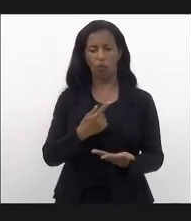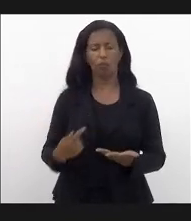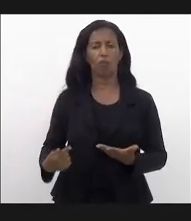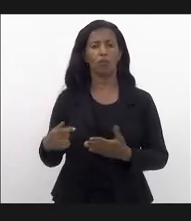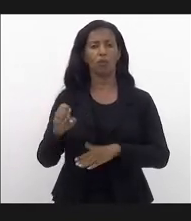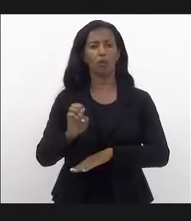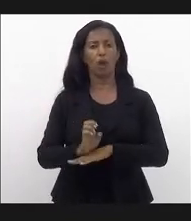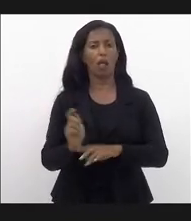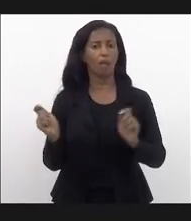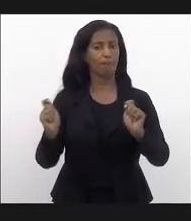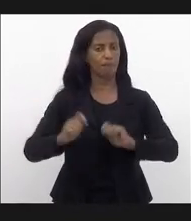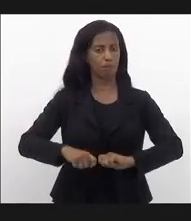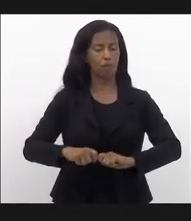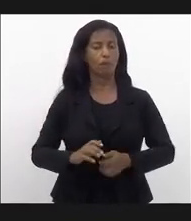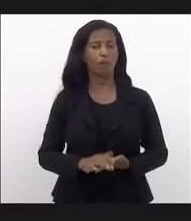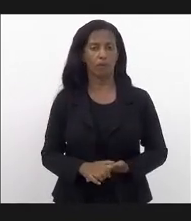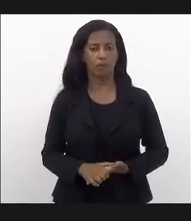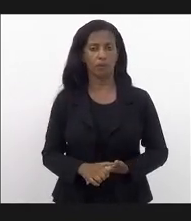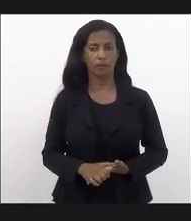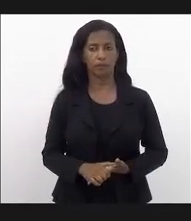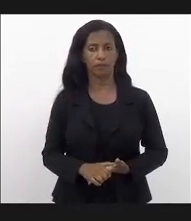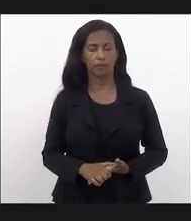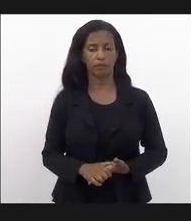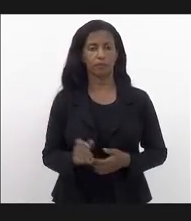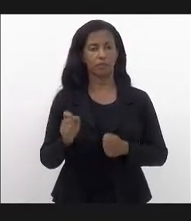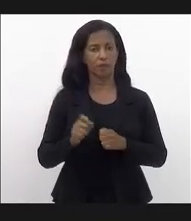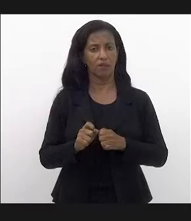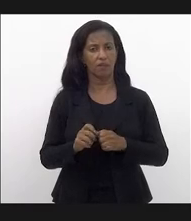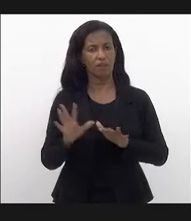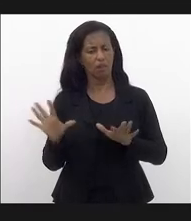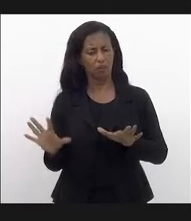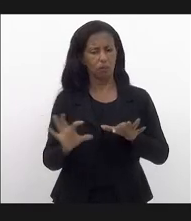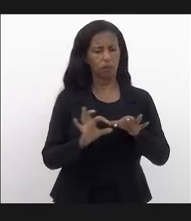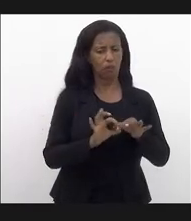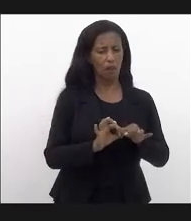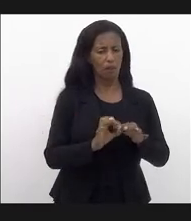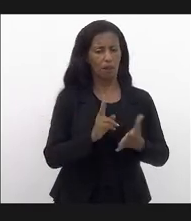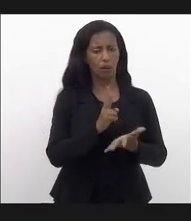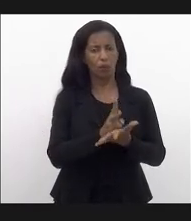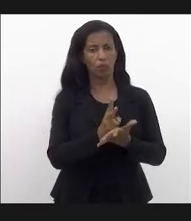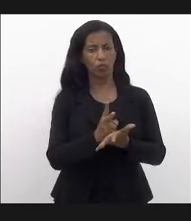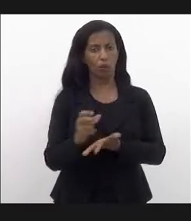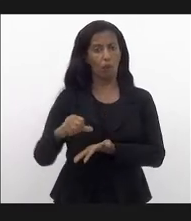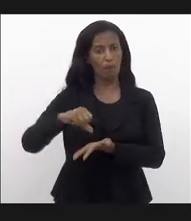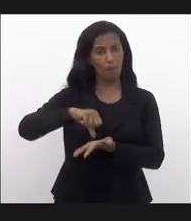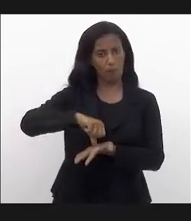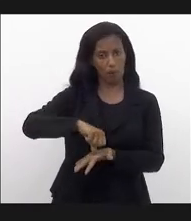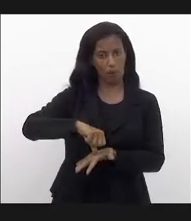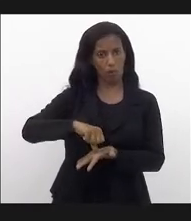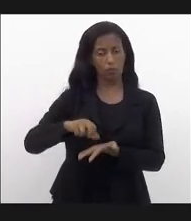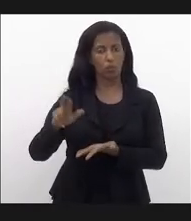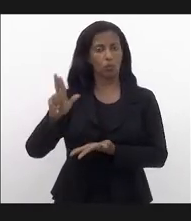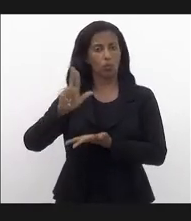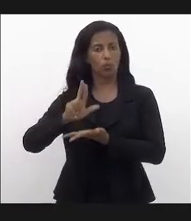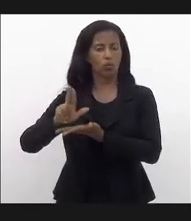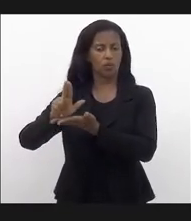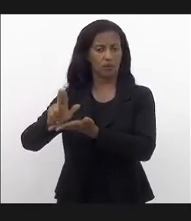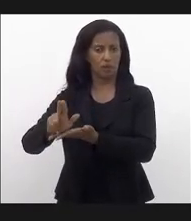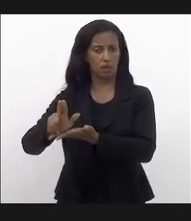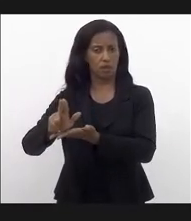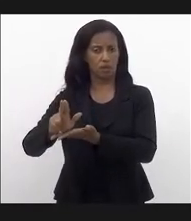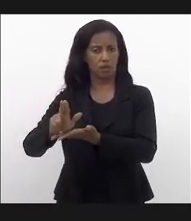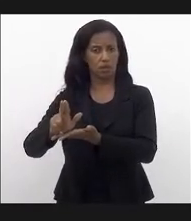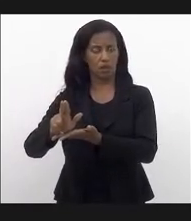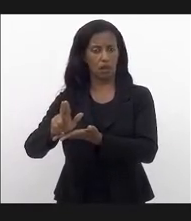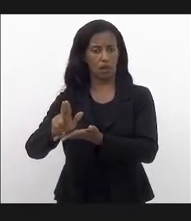estado pode fazer essa incorporação para manter um polo universitário o